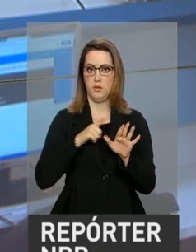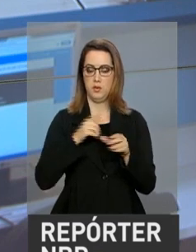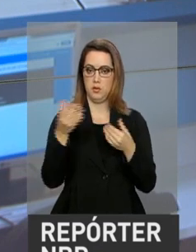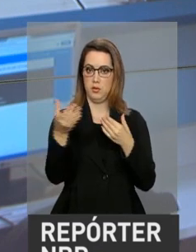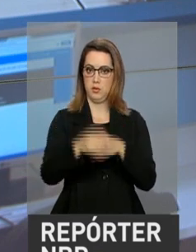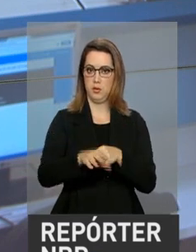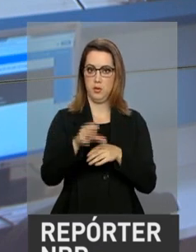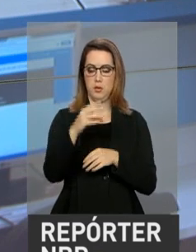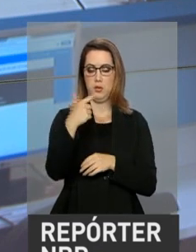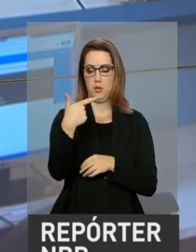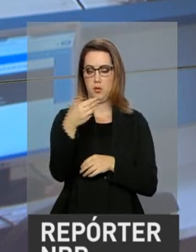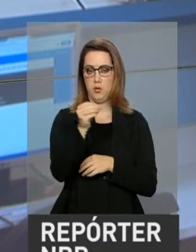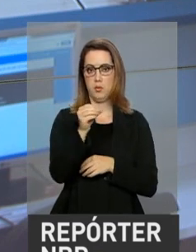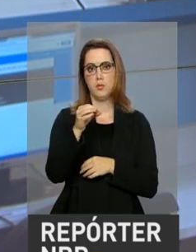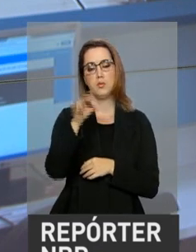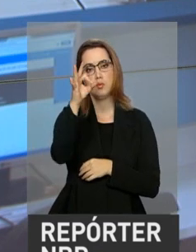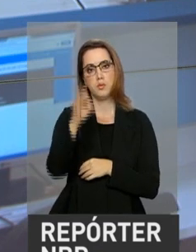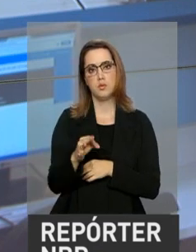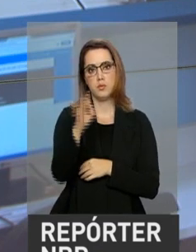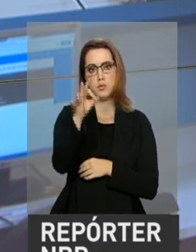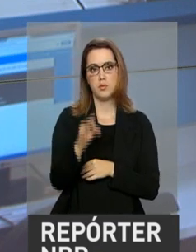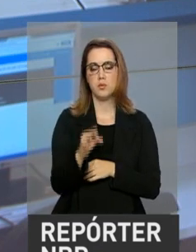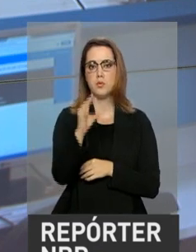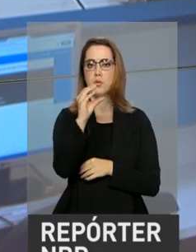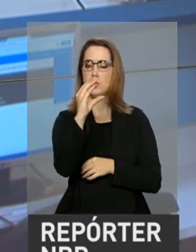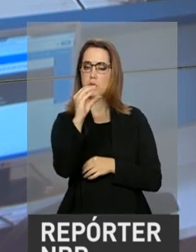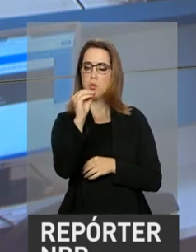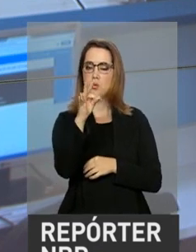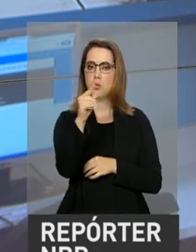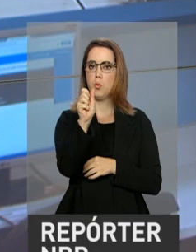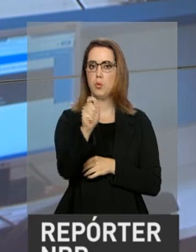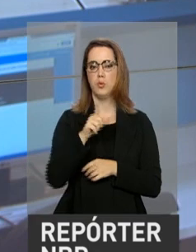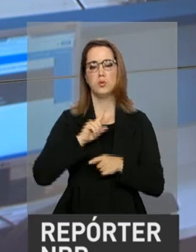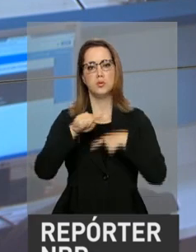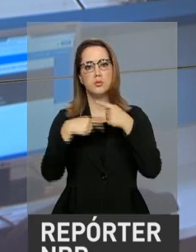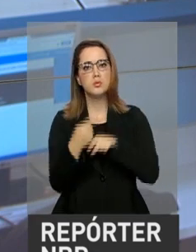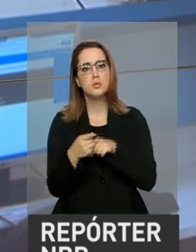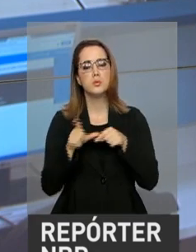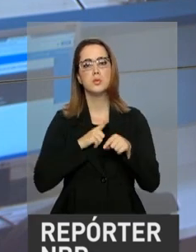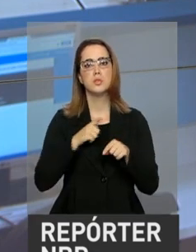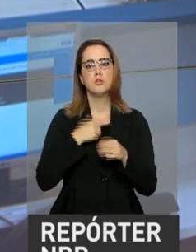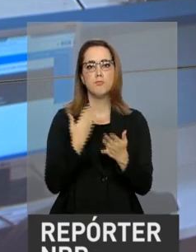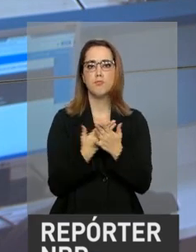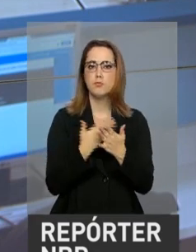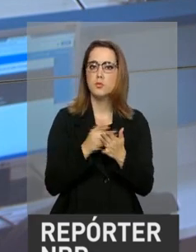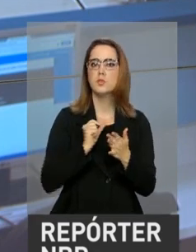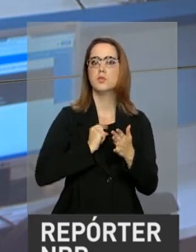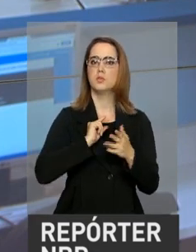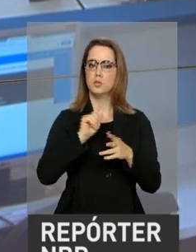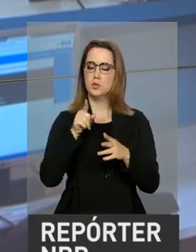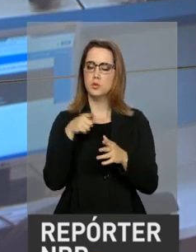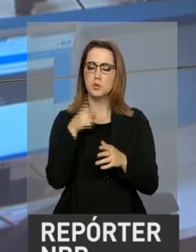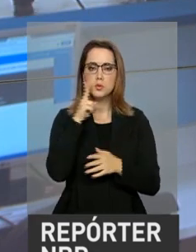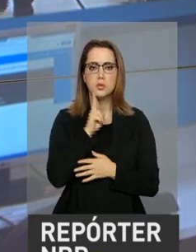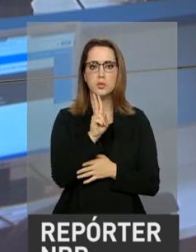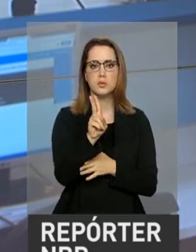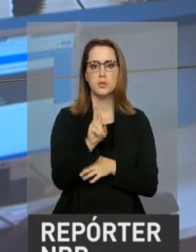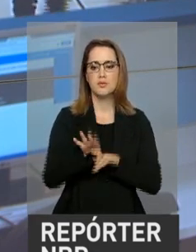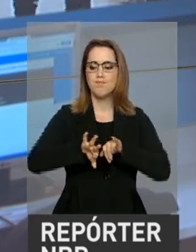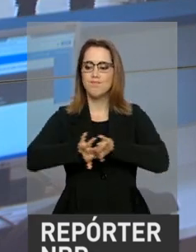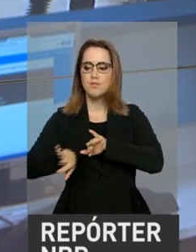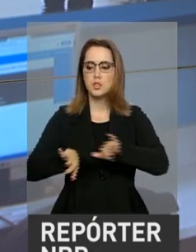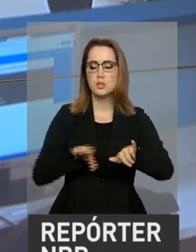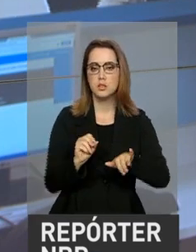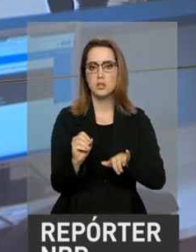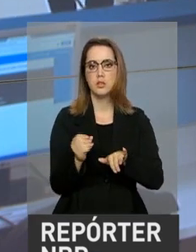20% das vagas em concursos públicos federais surgiu após estudos que comprovam que há uma grande diferença entre o percent